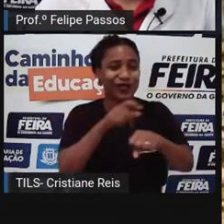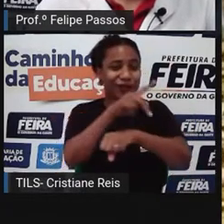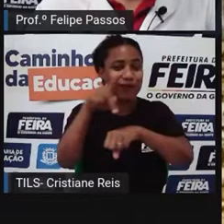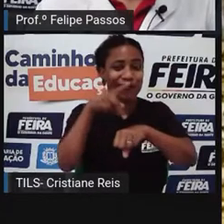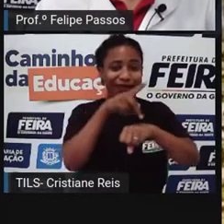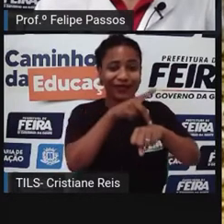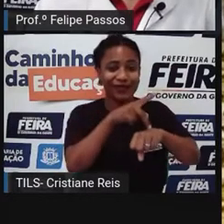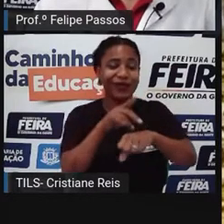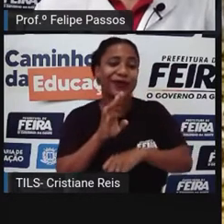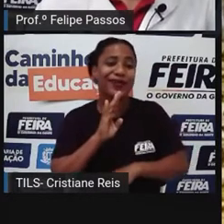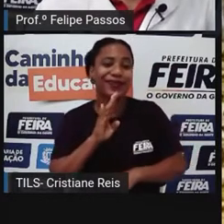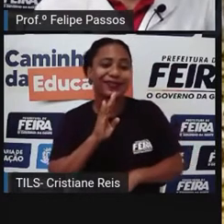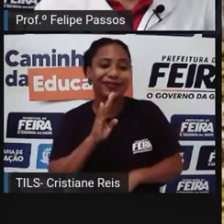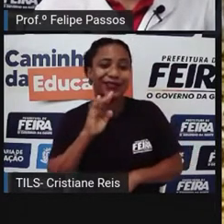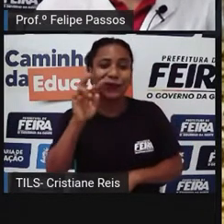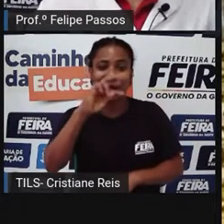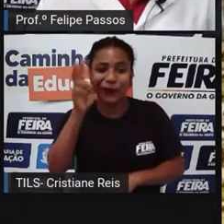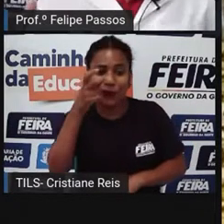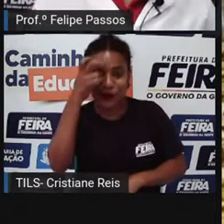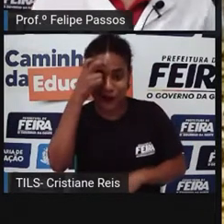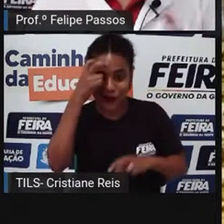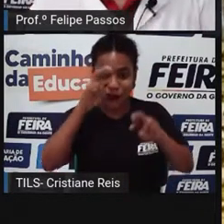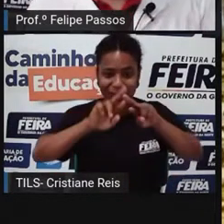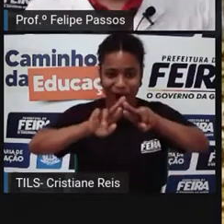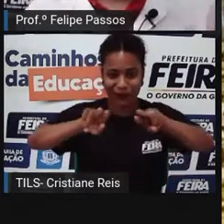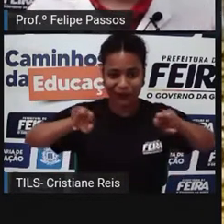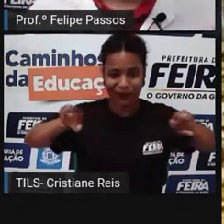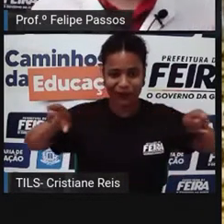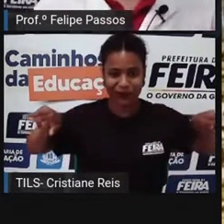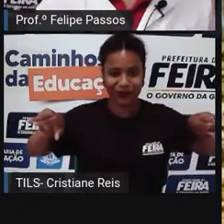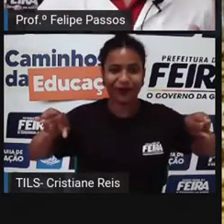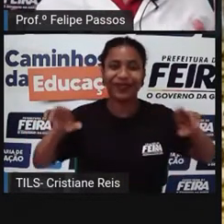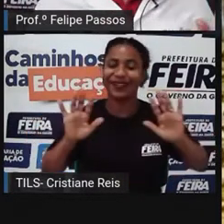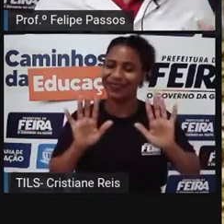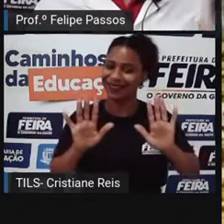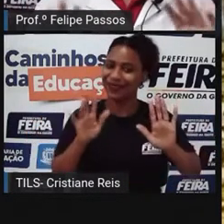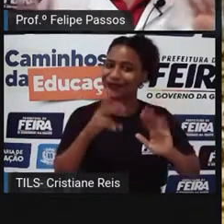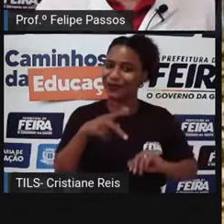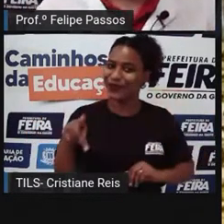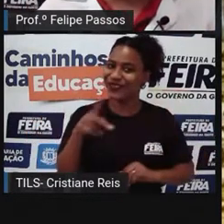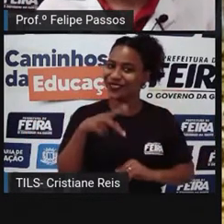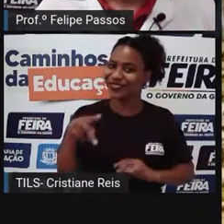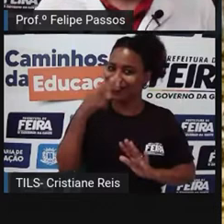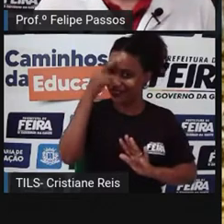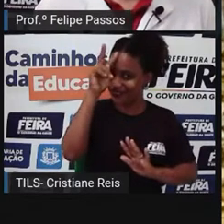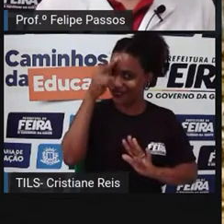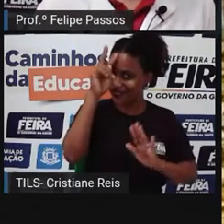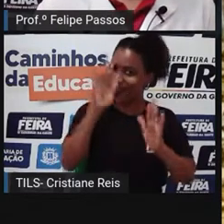né? Claro, professores de história, por favor, não me batam, tá? Não...